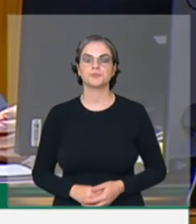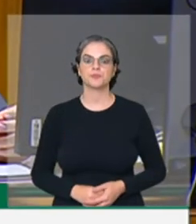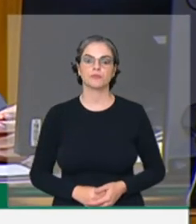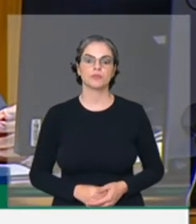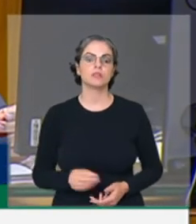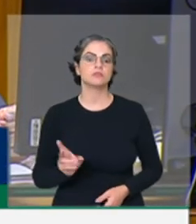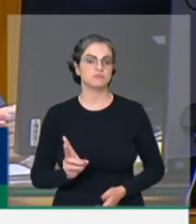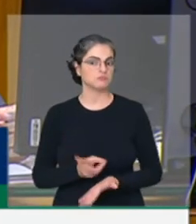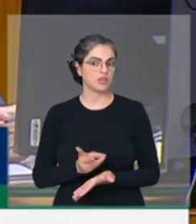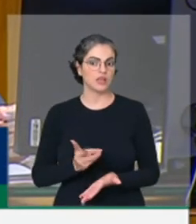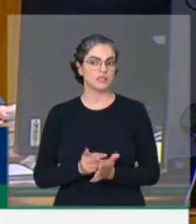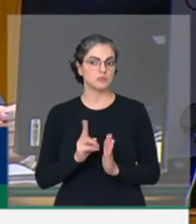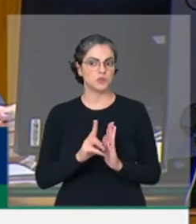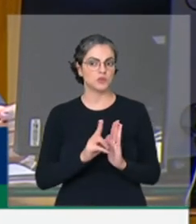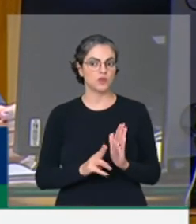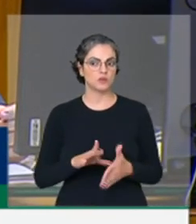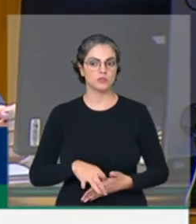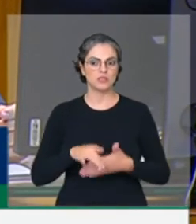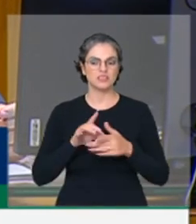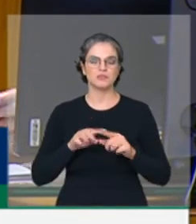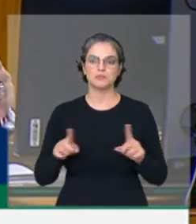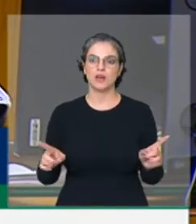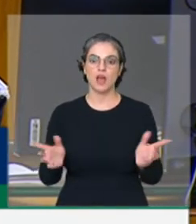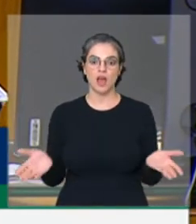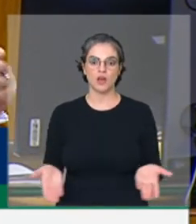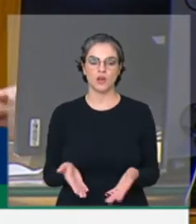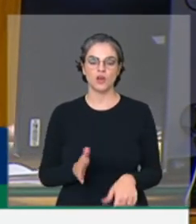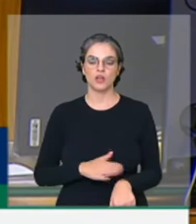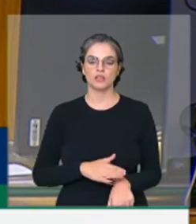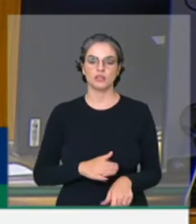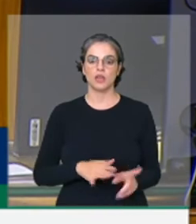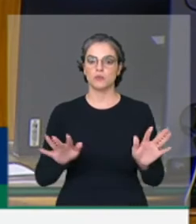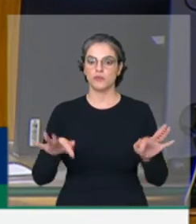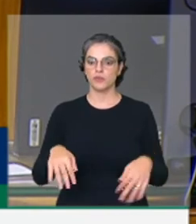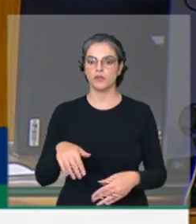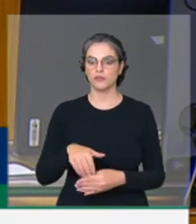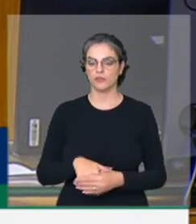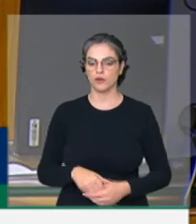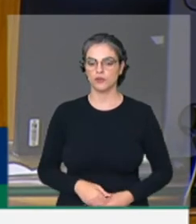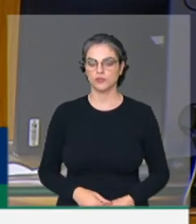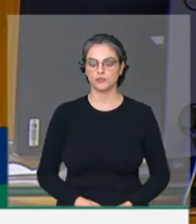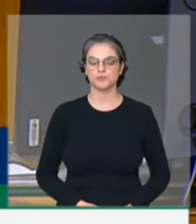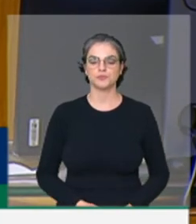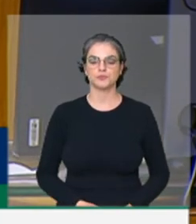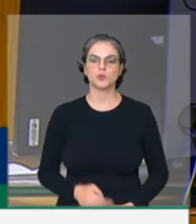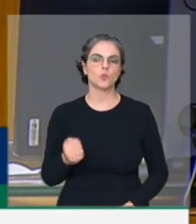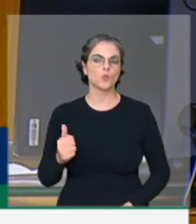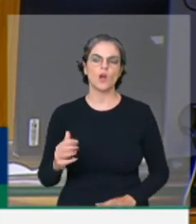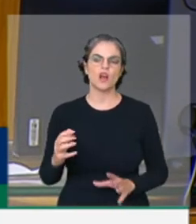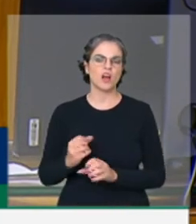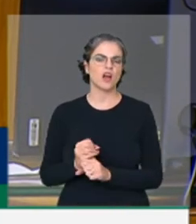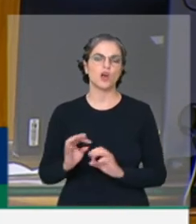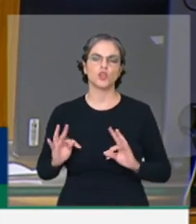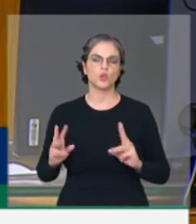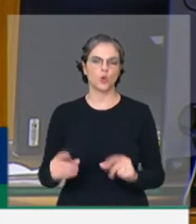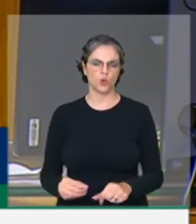inscrições por lideranças, mas, nesse momento, encerro a votação. O quórum é quase que totalitário.